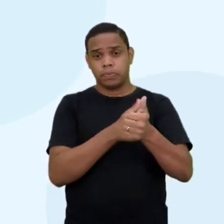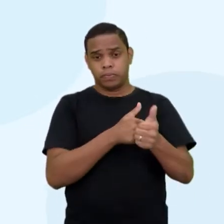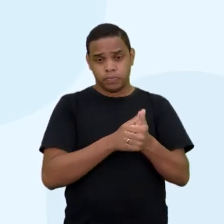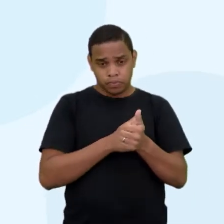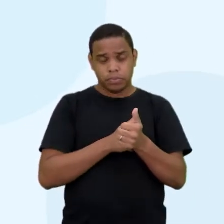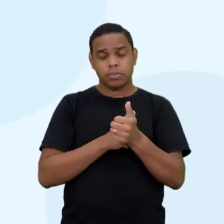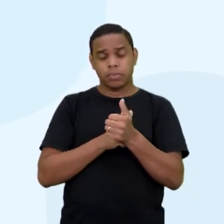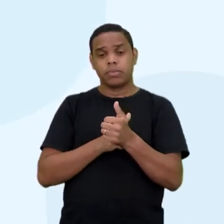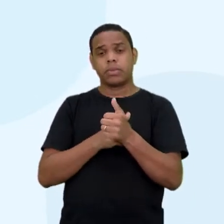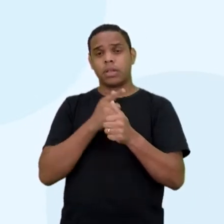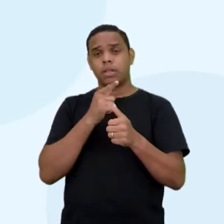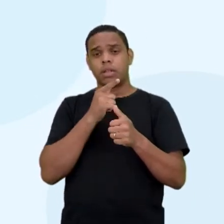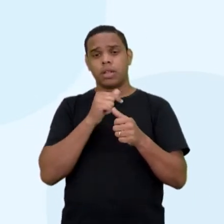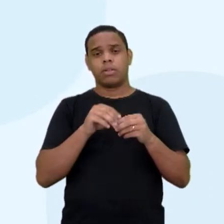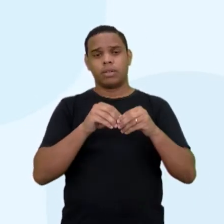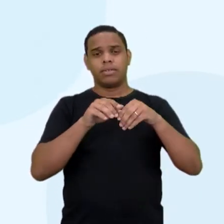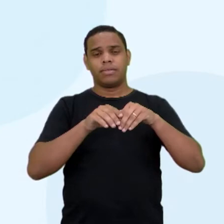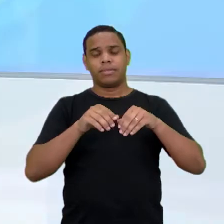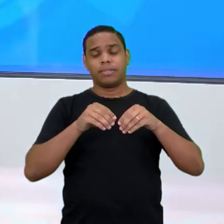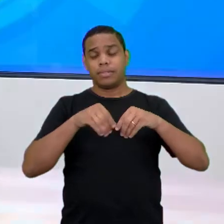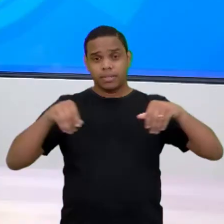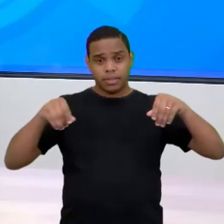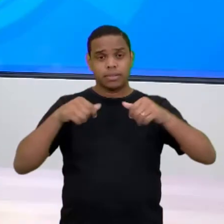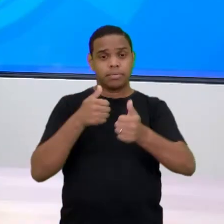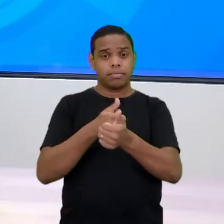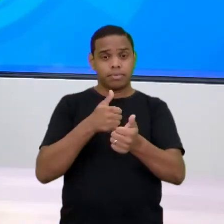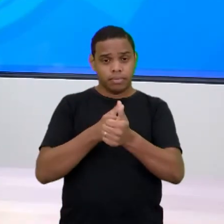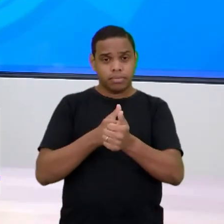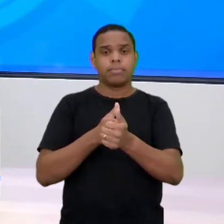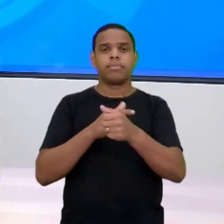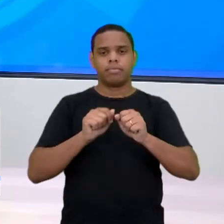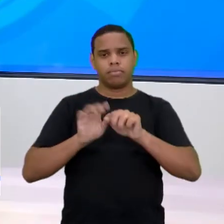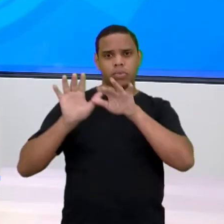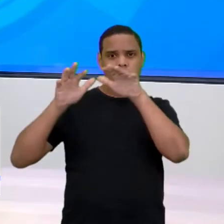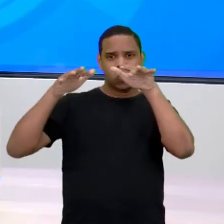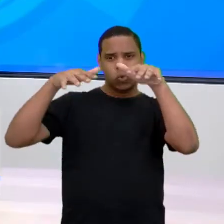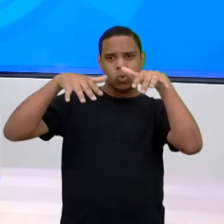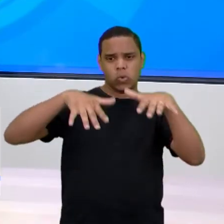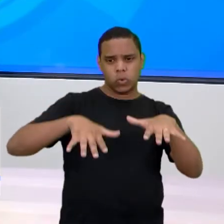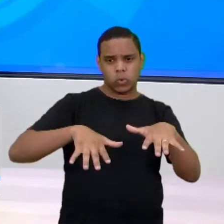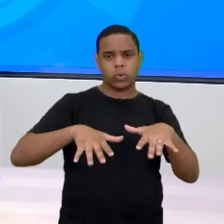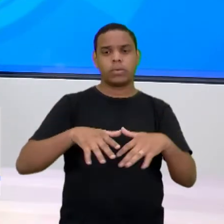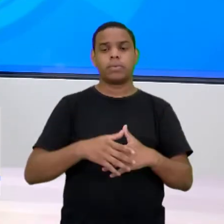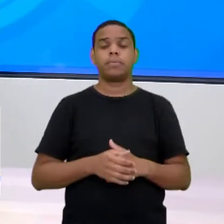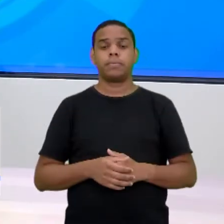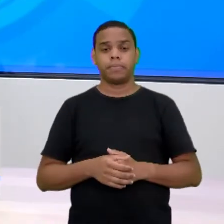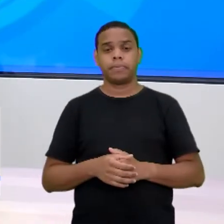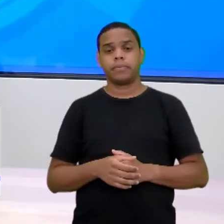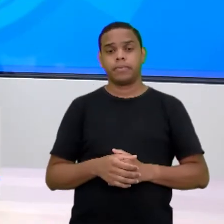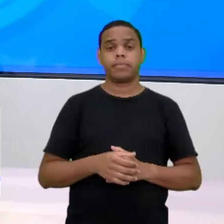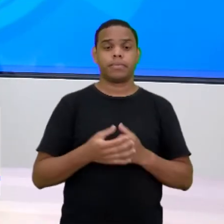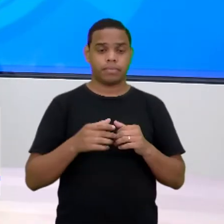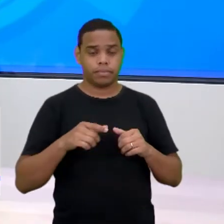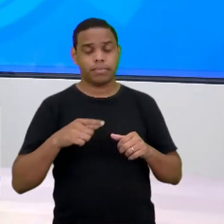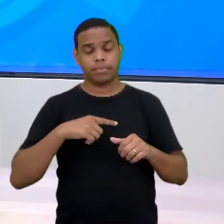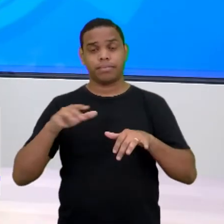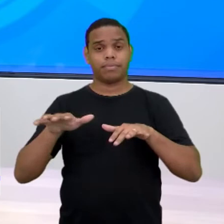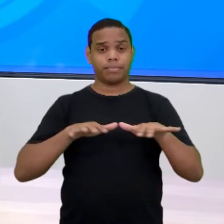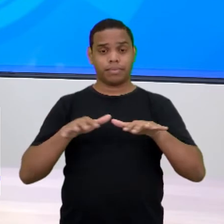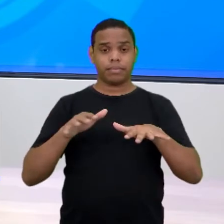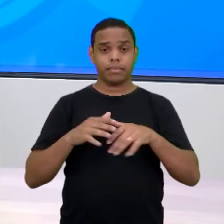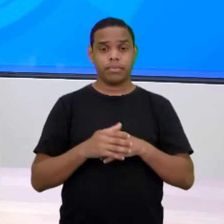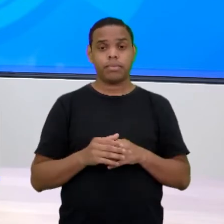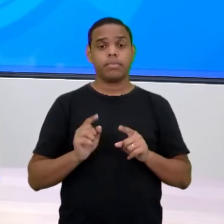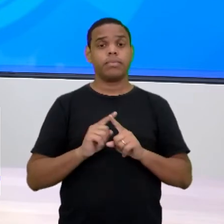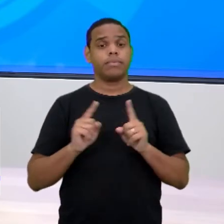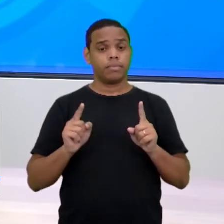faixa litorânea, principalmente por causa aí do tsunami, tá certo? Então, né, ocasionou aí o terremoto, né,